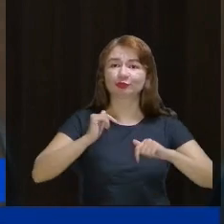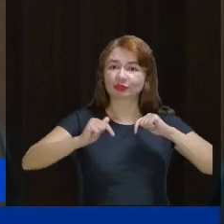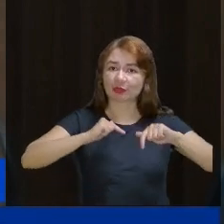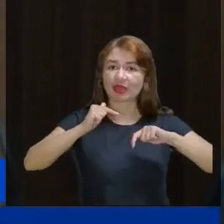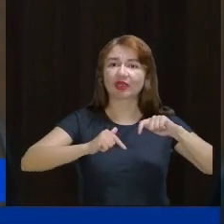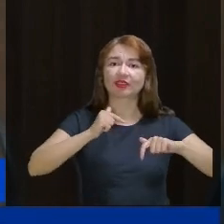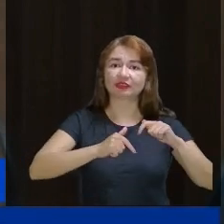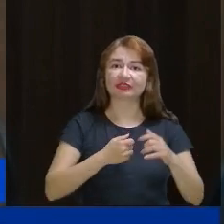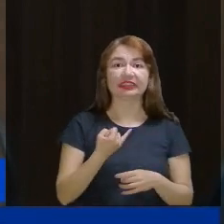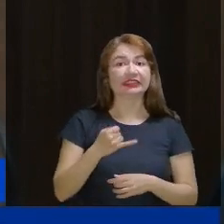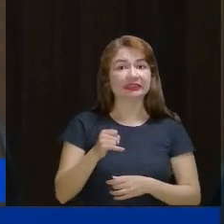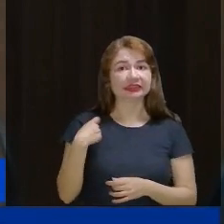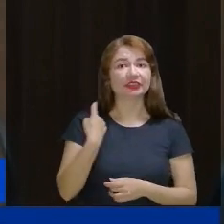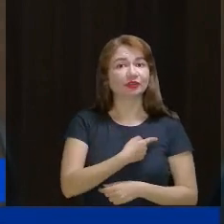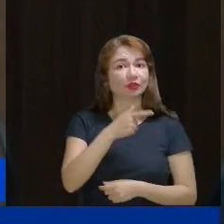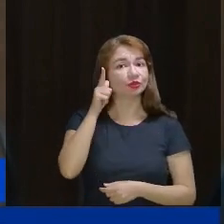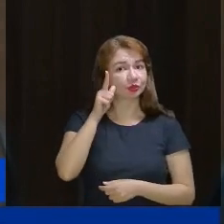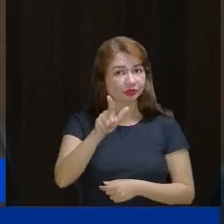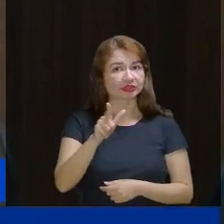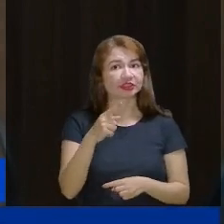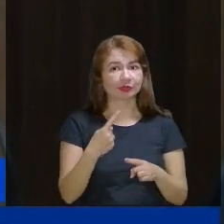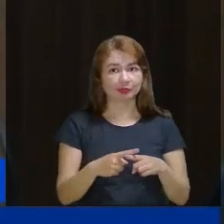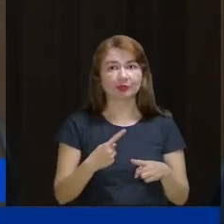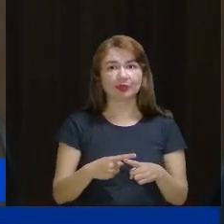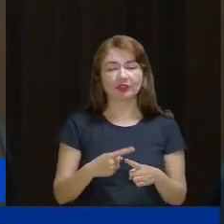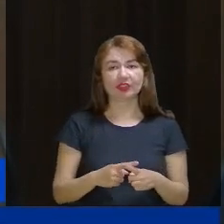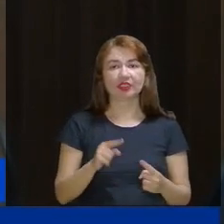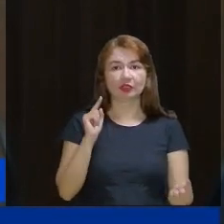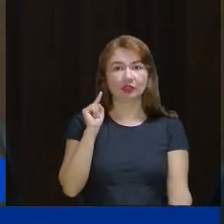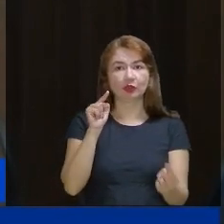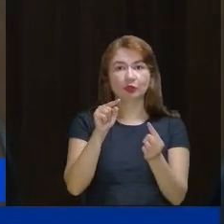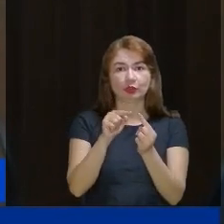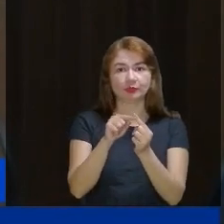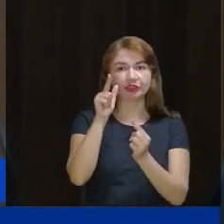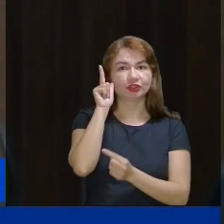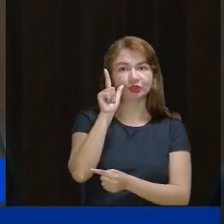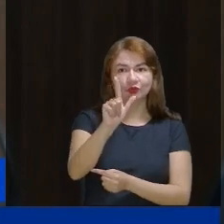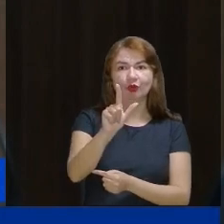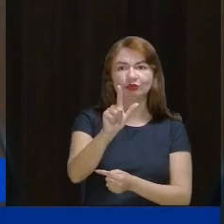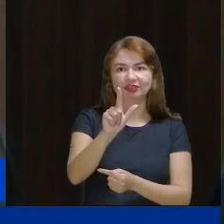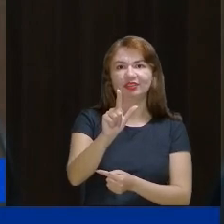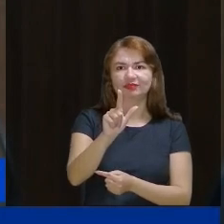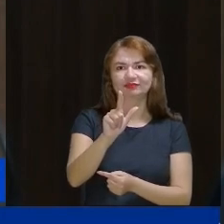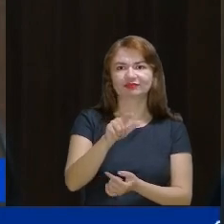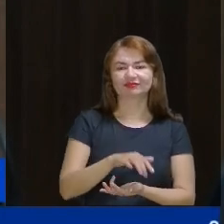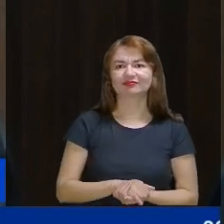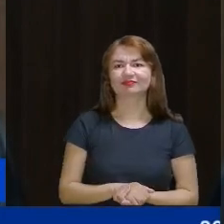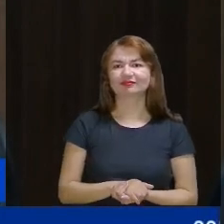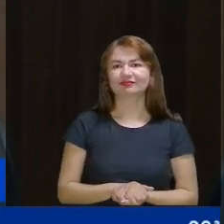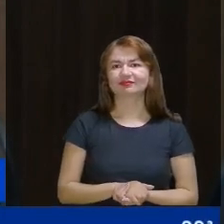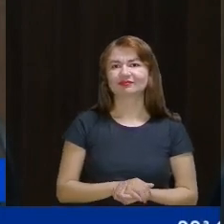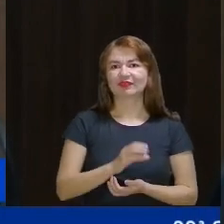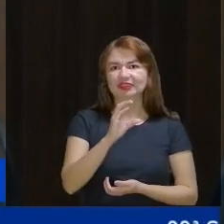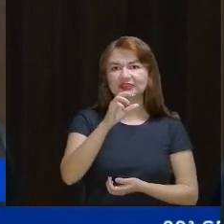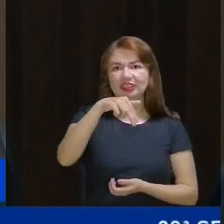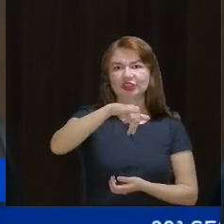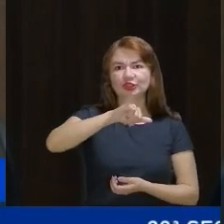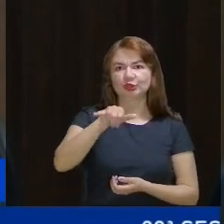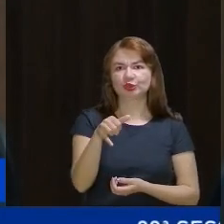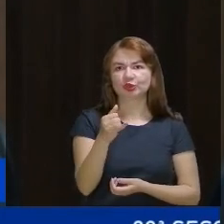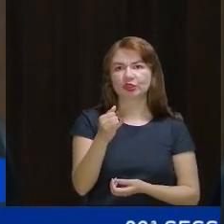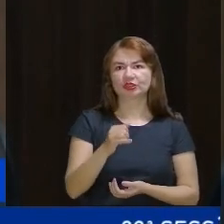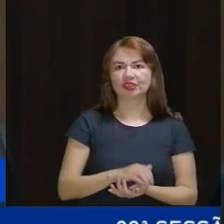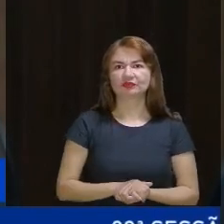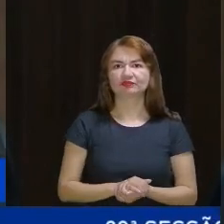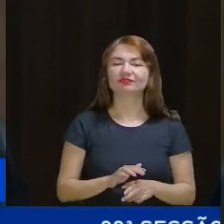nós chegamos a esse patamar é porque nós atingimos as metas que foram estipuladas pelo Conselho Nacional de Justiça. E isso é